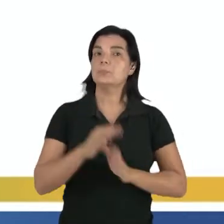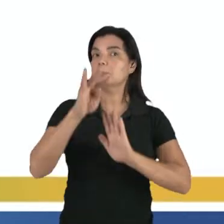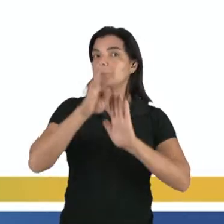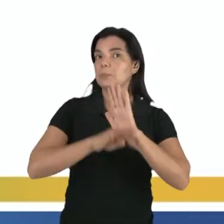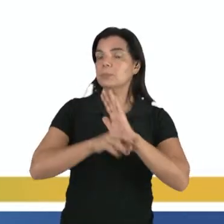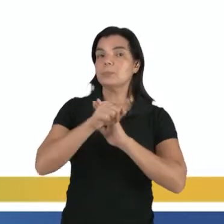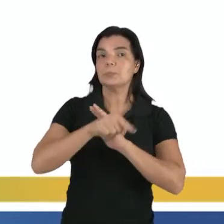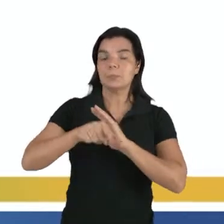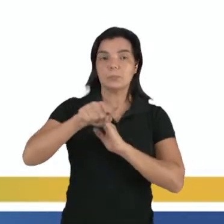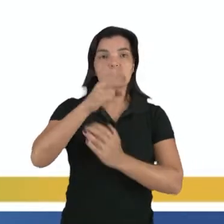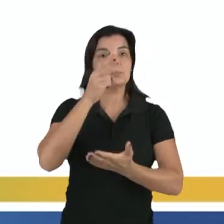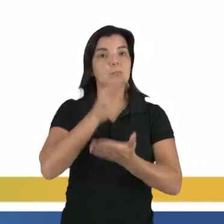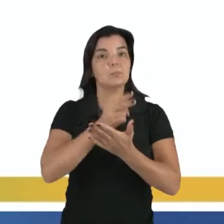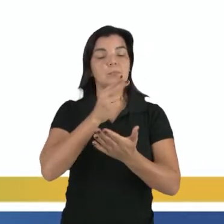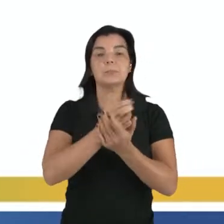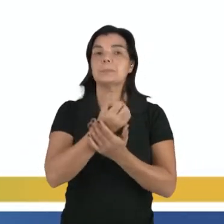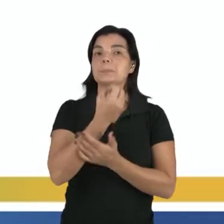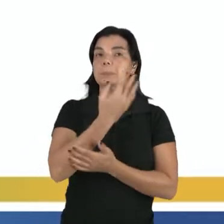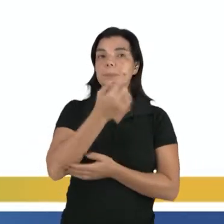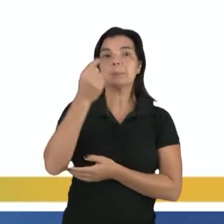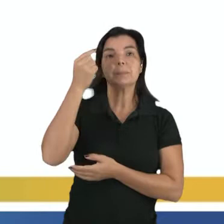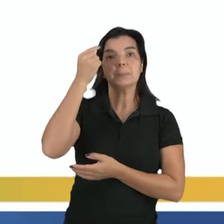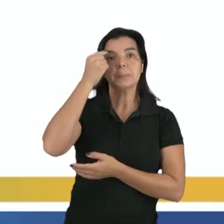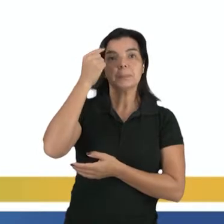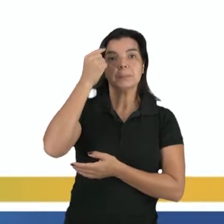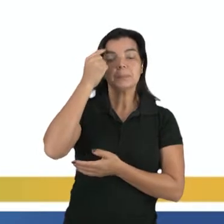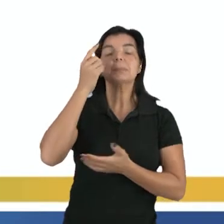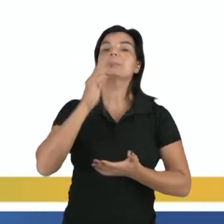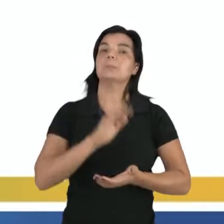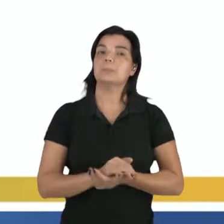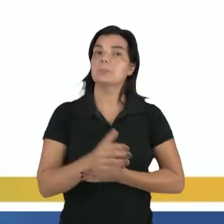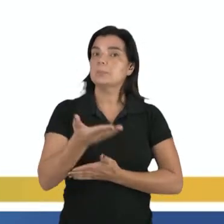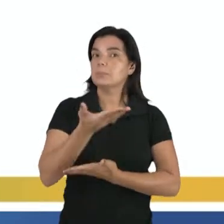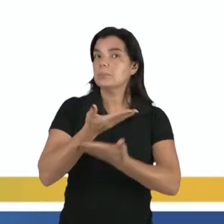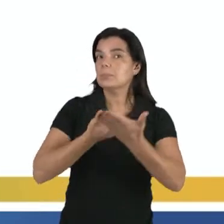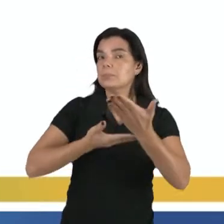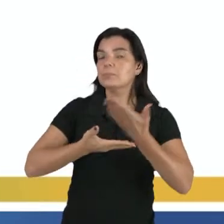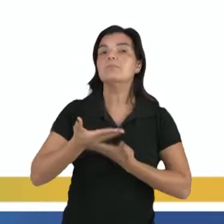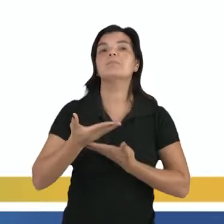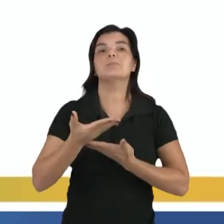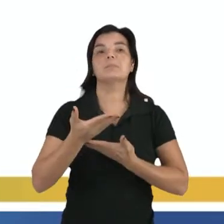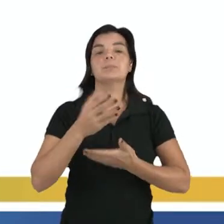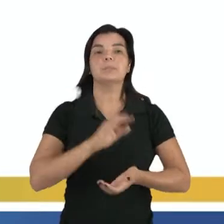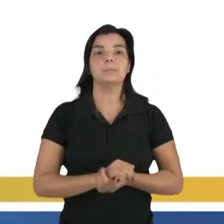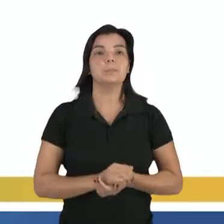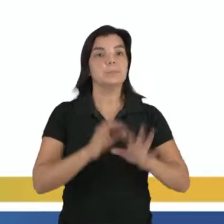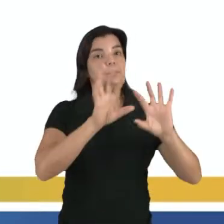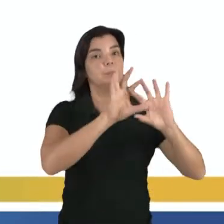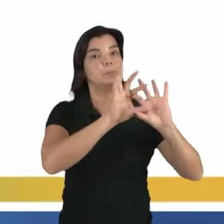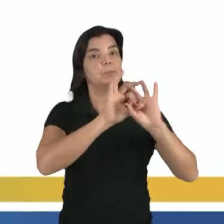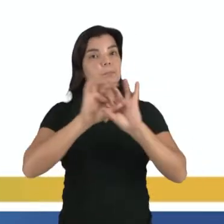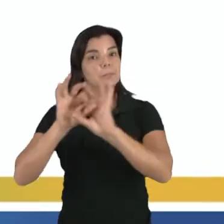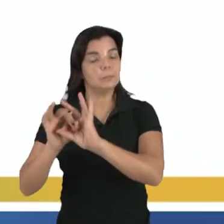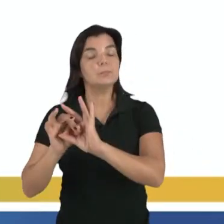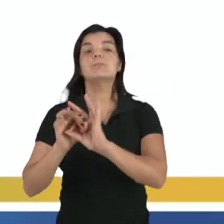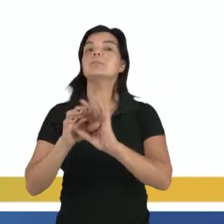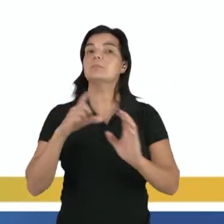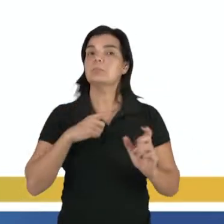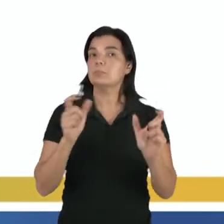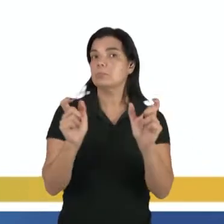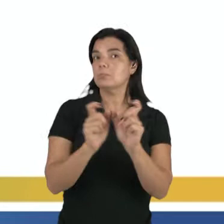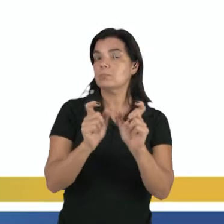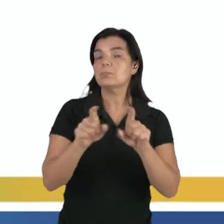naquele texto. Então é sempre bom pensar em uma relacionada à outra. A coesão vai trabalhar com